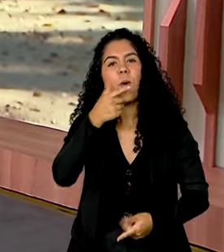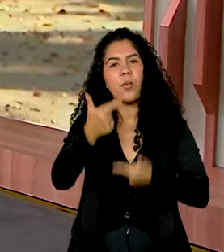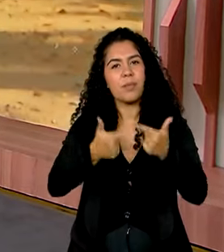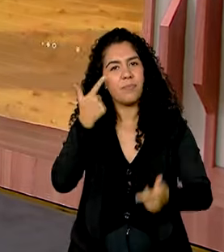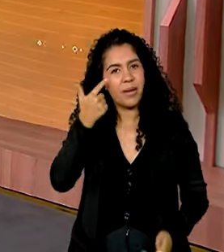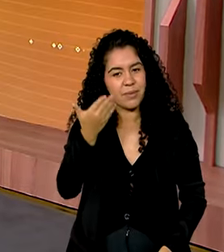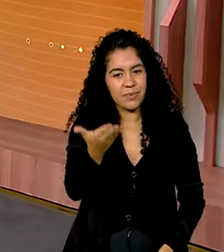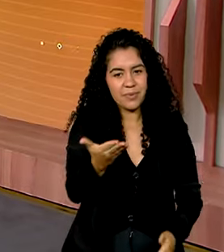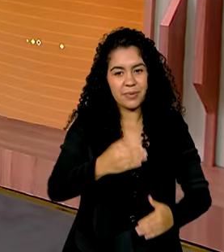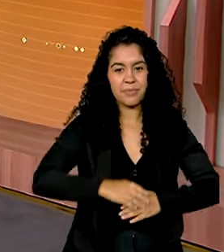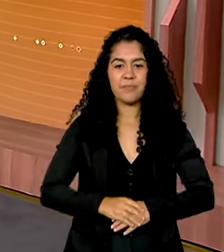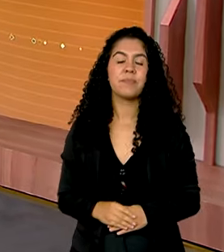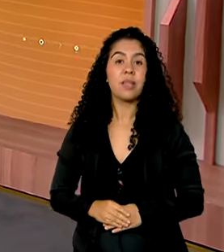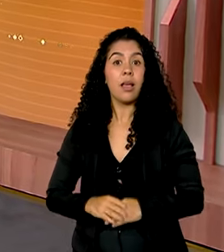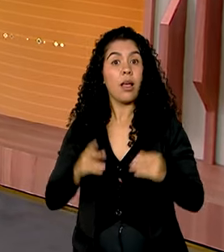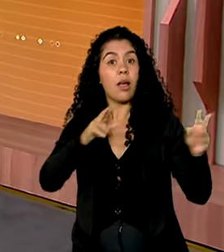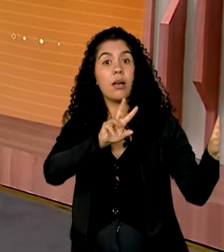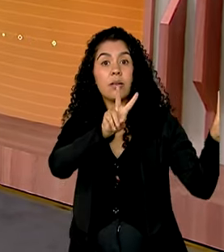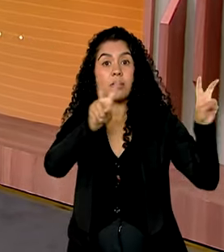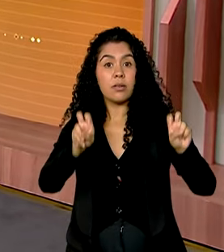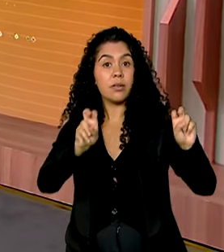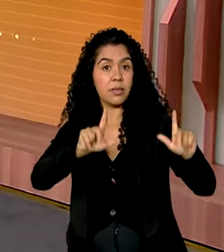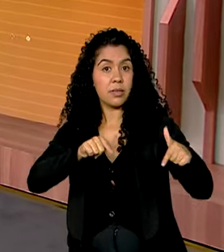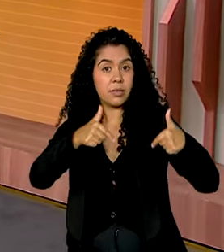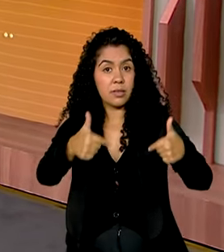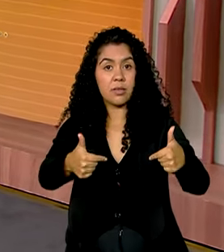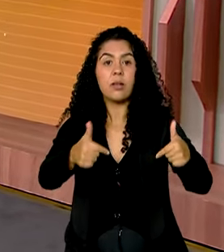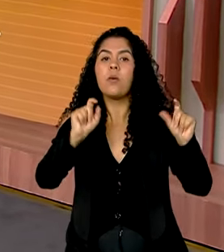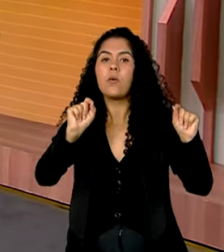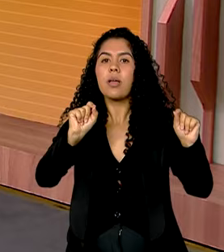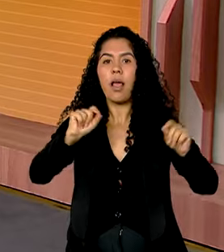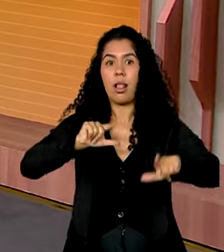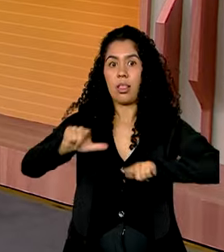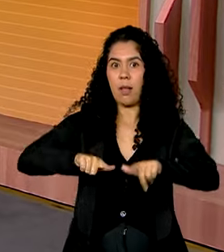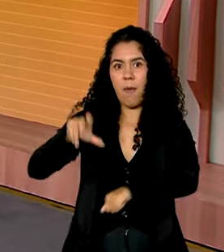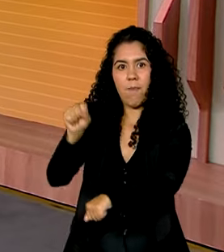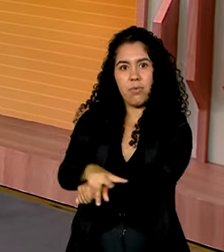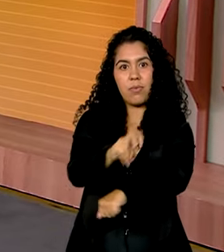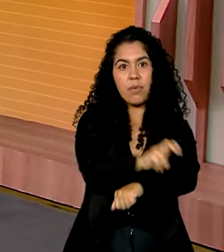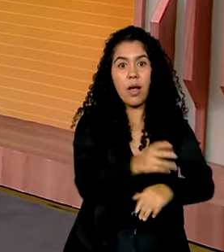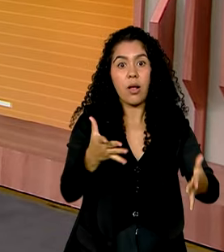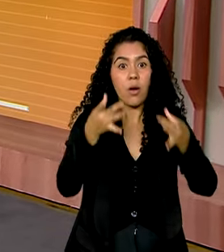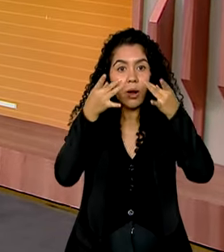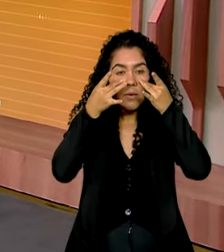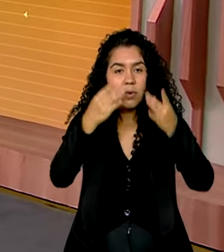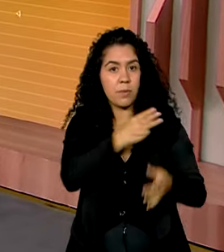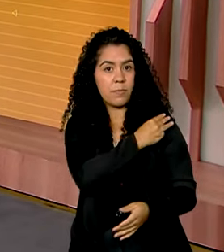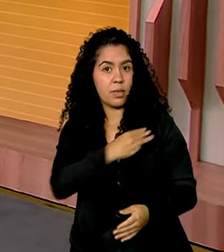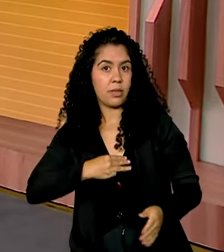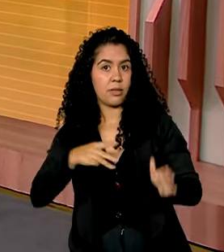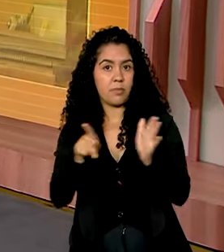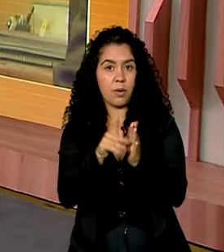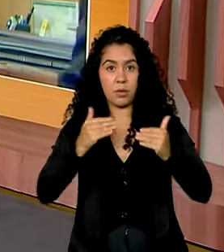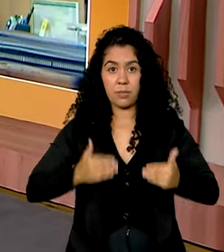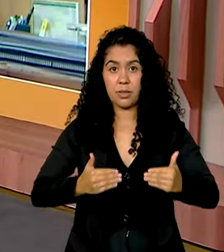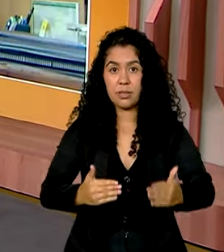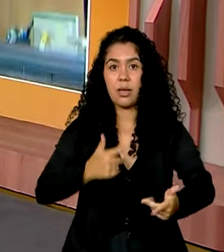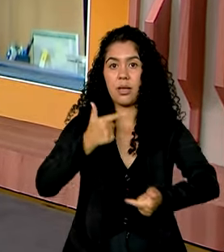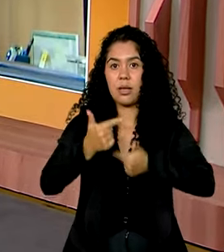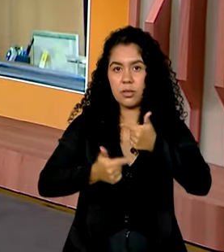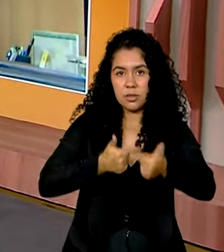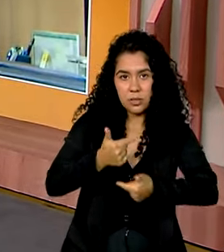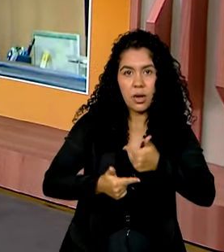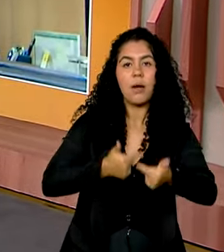Paulo. E olha, vamos continuar falando sobre o mercado de trabalho, conversando agora ao vivo com o ministro do Trabalho e Emprego, Luiz Marinho.